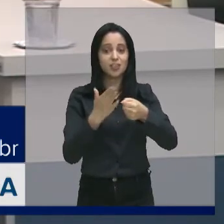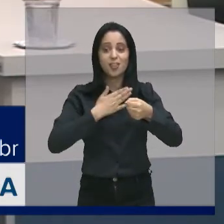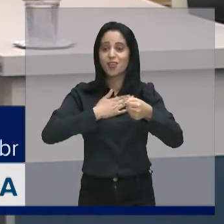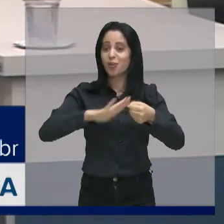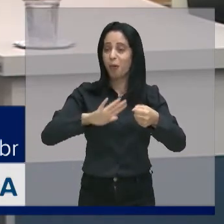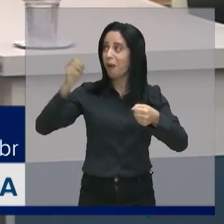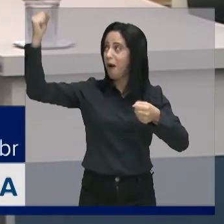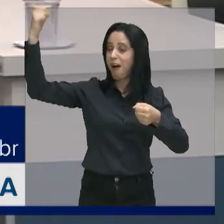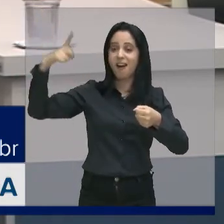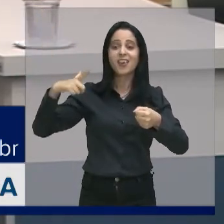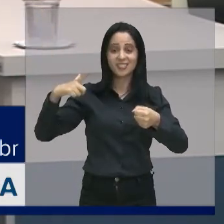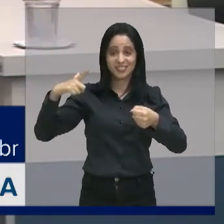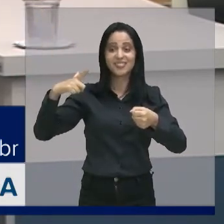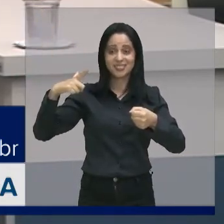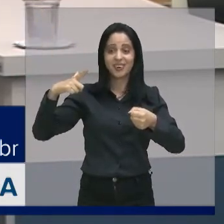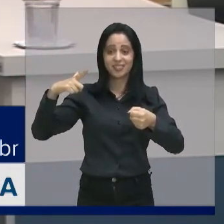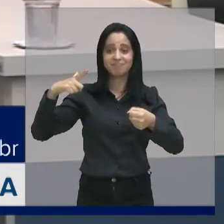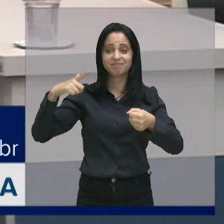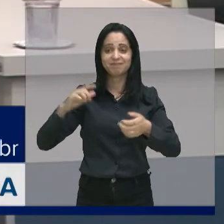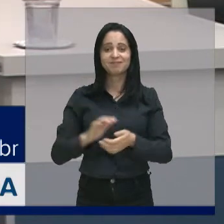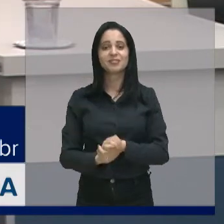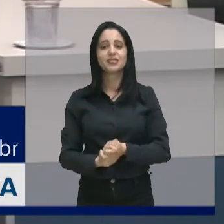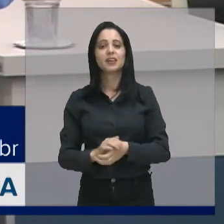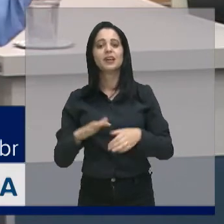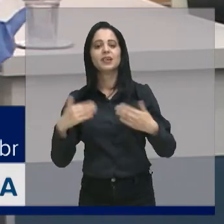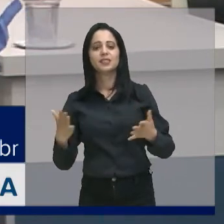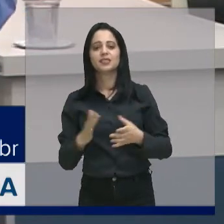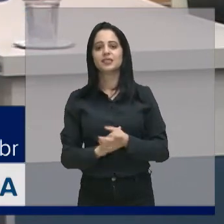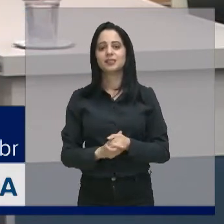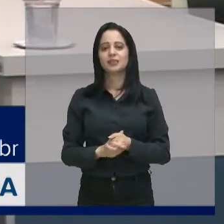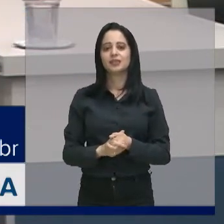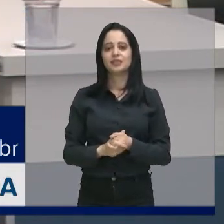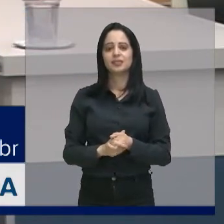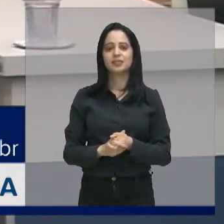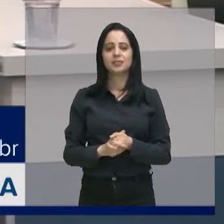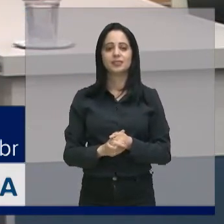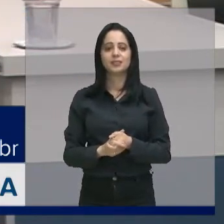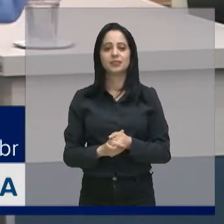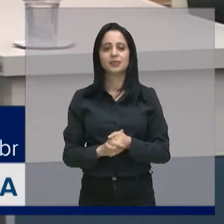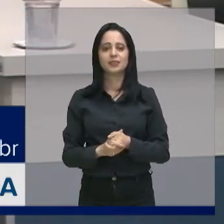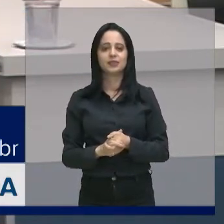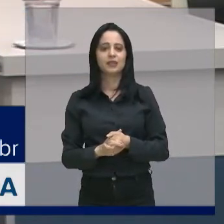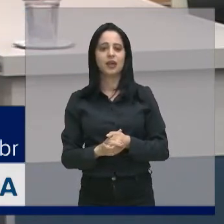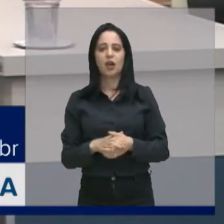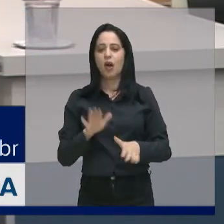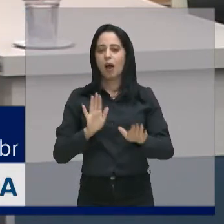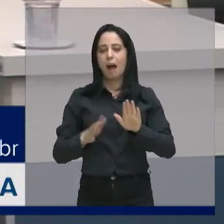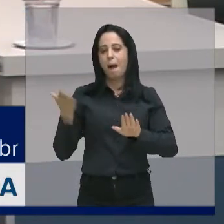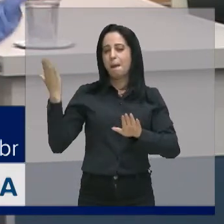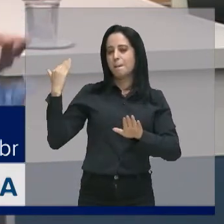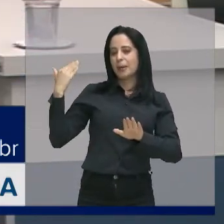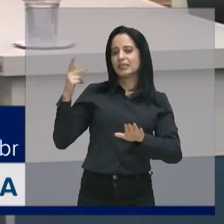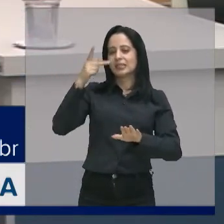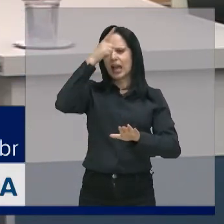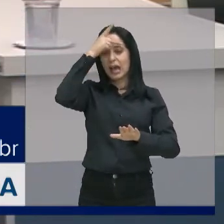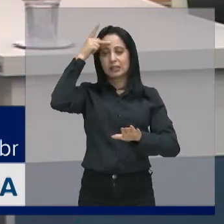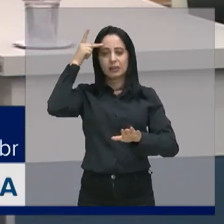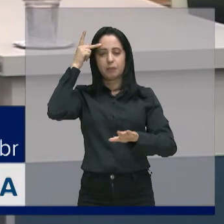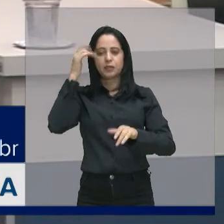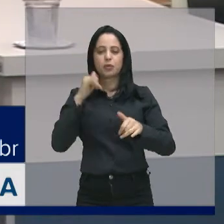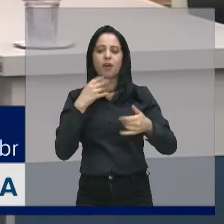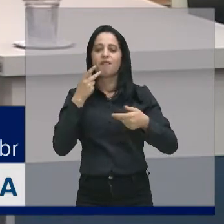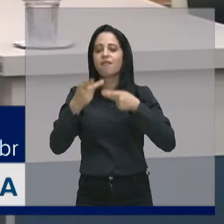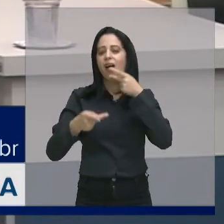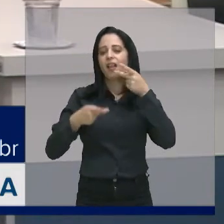pandemia, todos se lembravam que falava: olha, vai ter uma névoa de 20 metros em torno da pessoa que está correndo, contaminando tanta